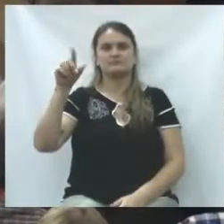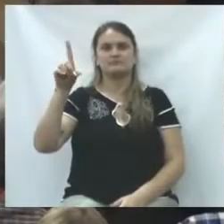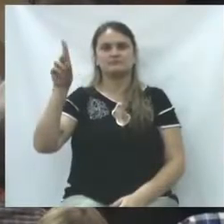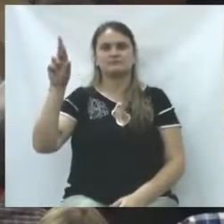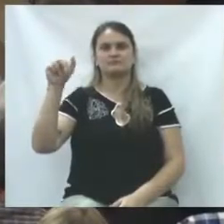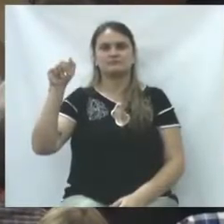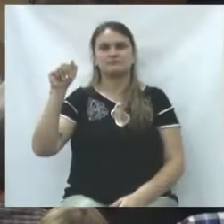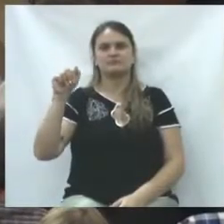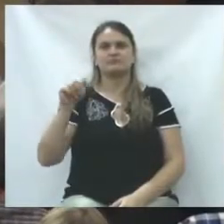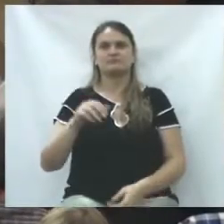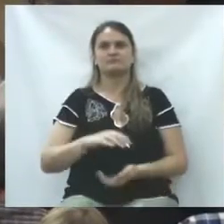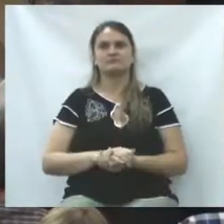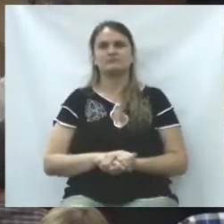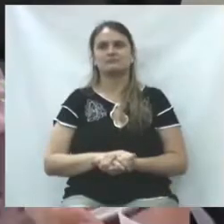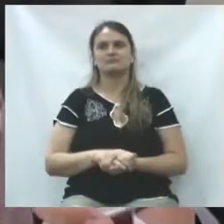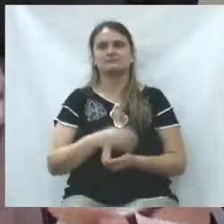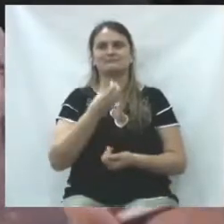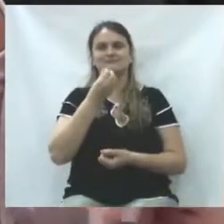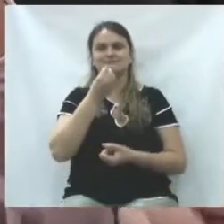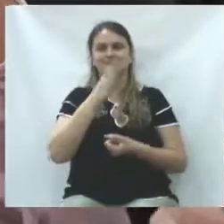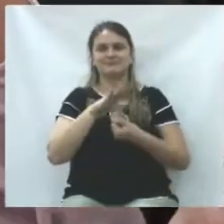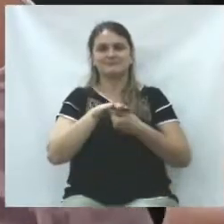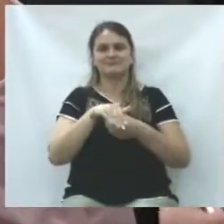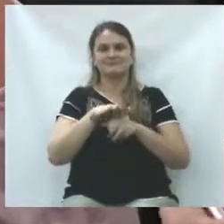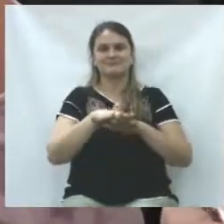Boa noite, mesa diretora, nobres colegas,